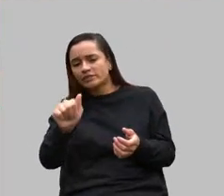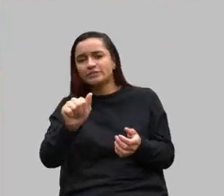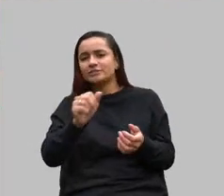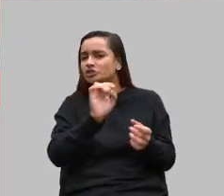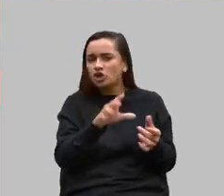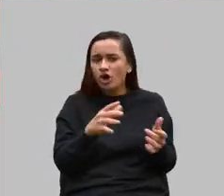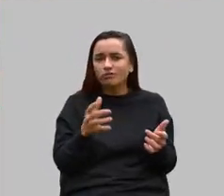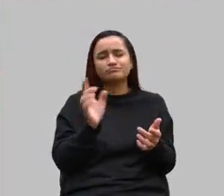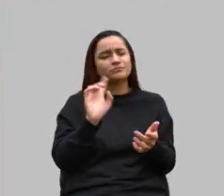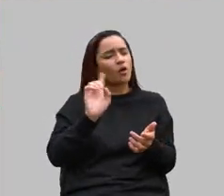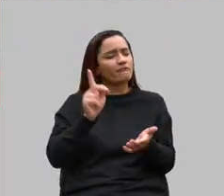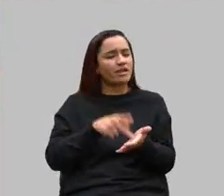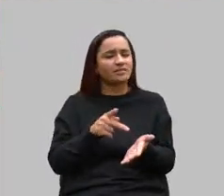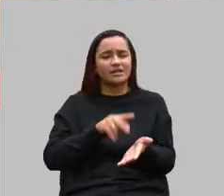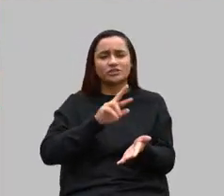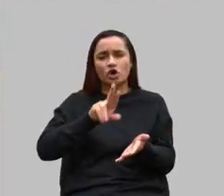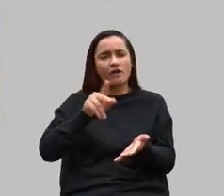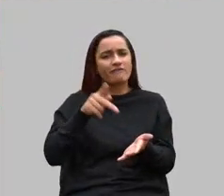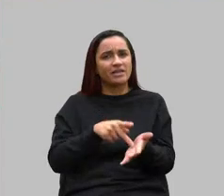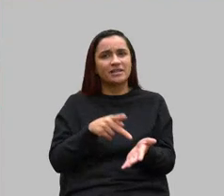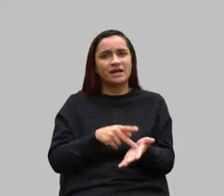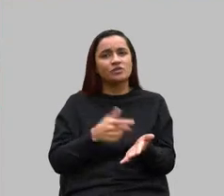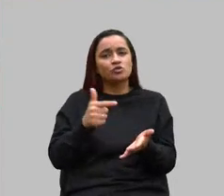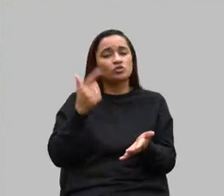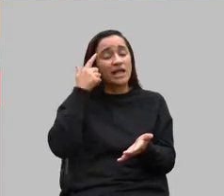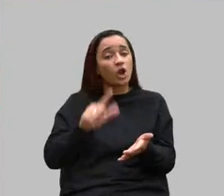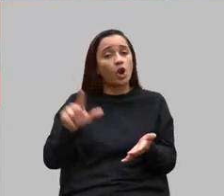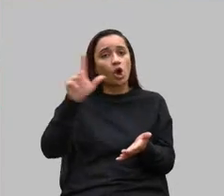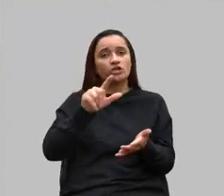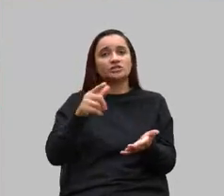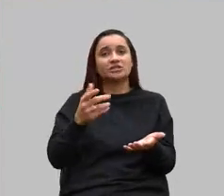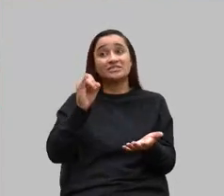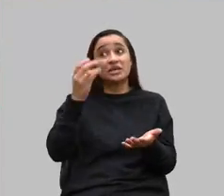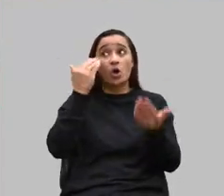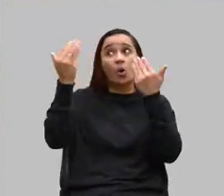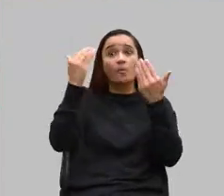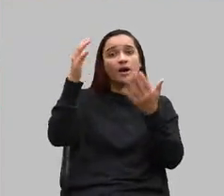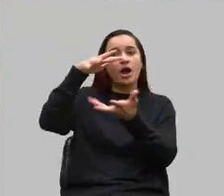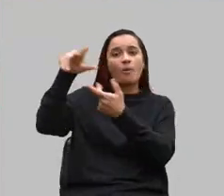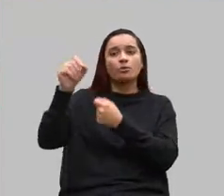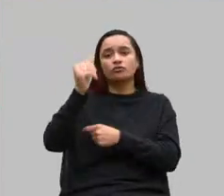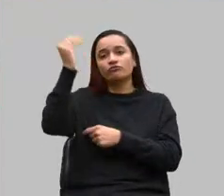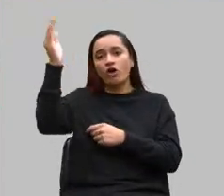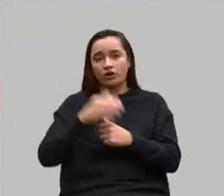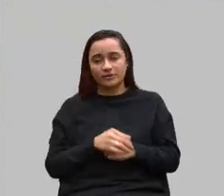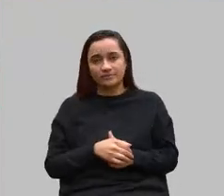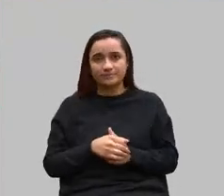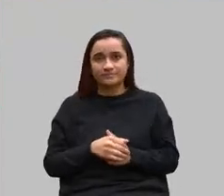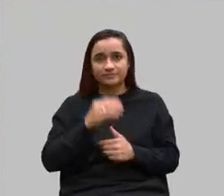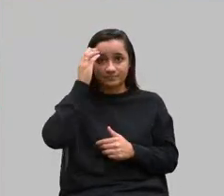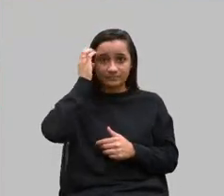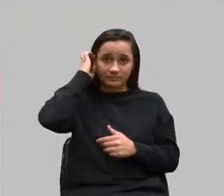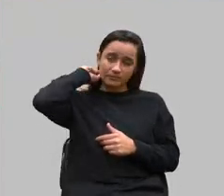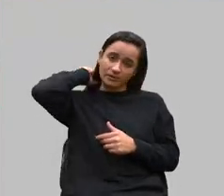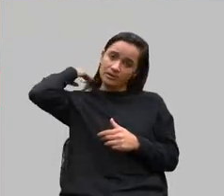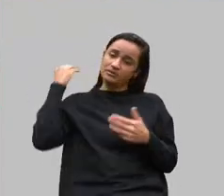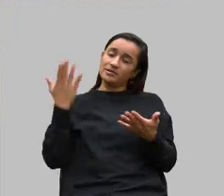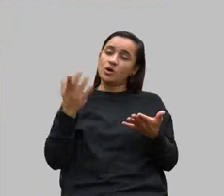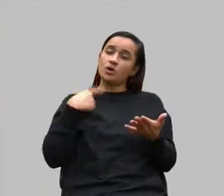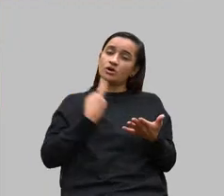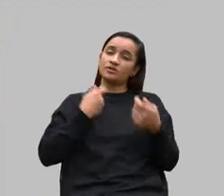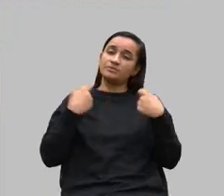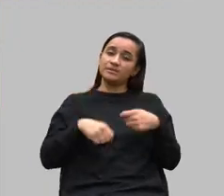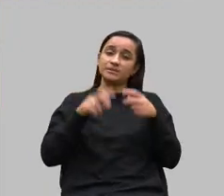simplesmente não é verdade não tem lógica não tem sustentação se você for olhar o mundo aa né então nós temos que parar de olhar